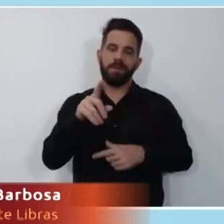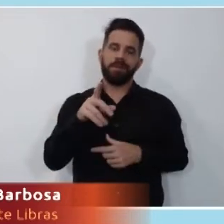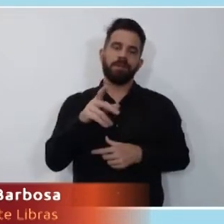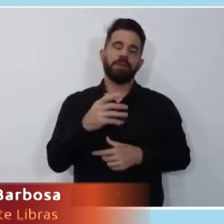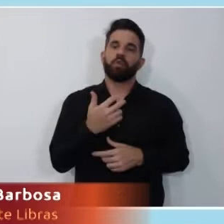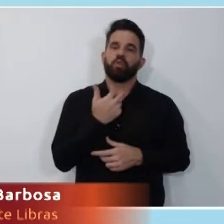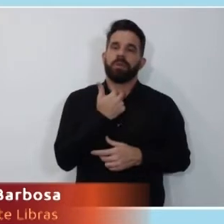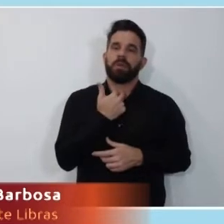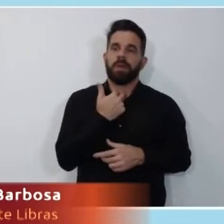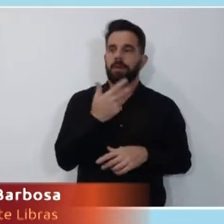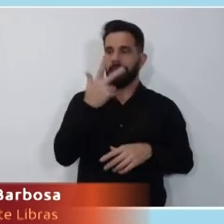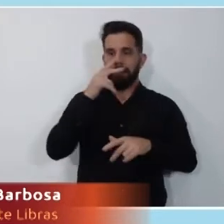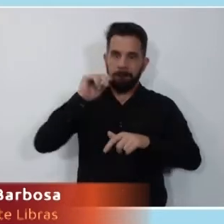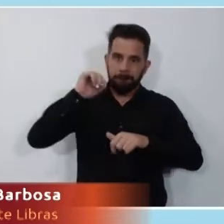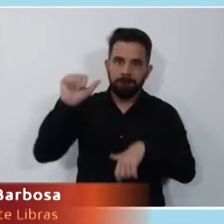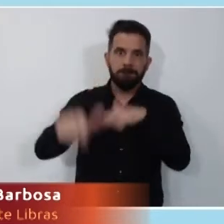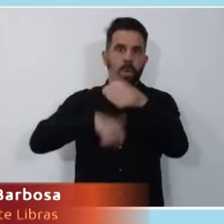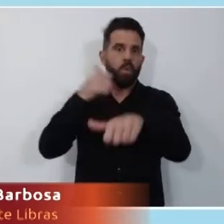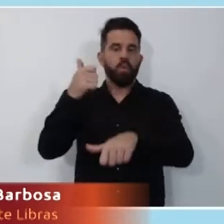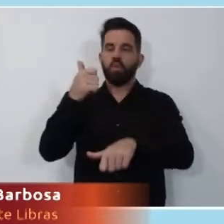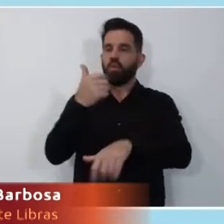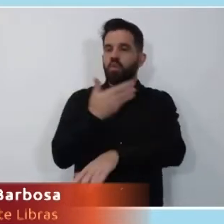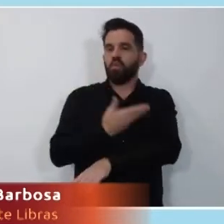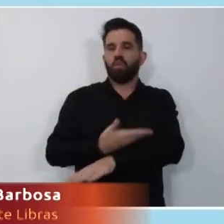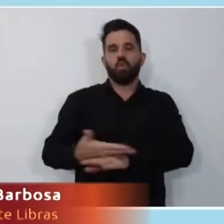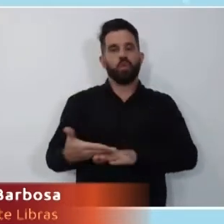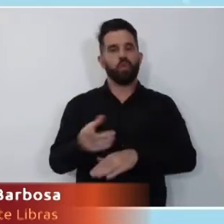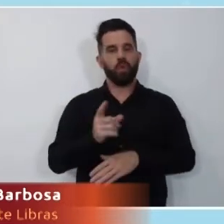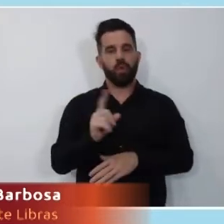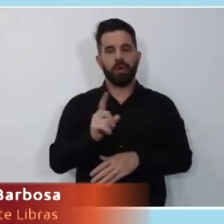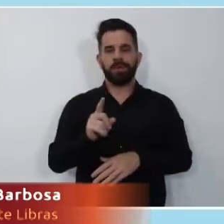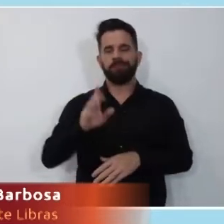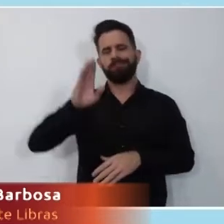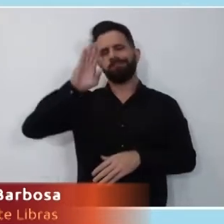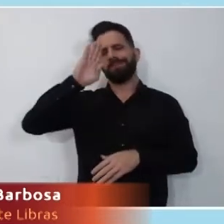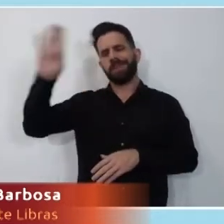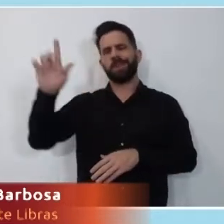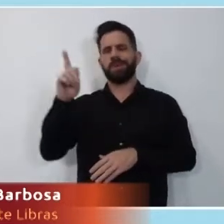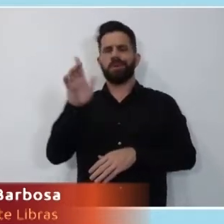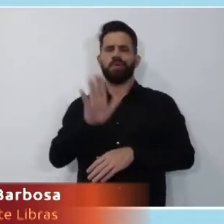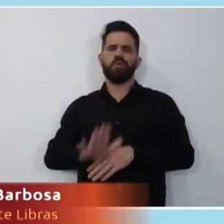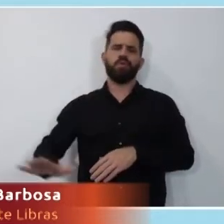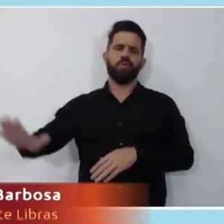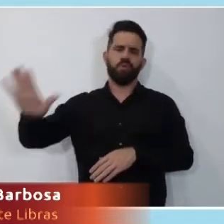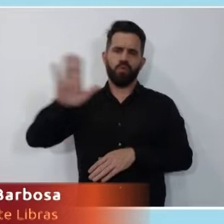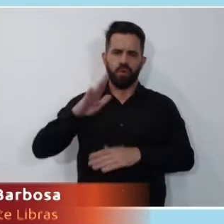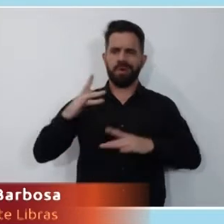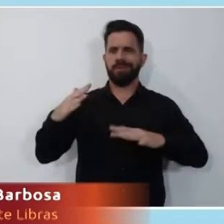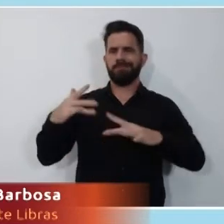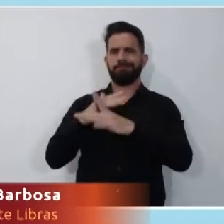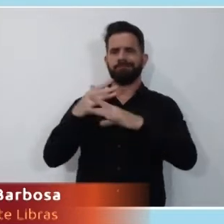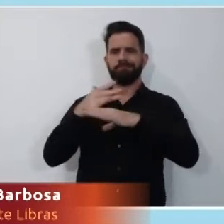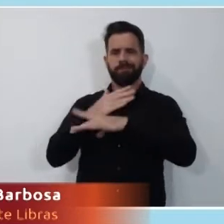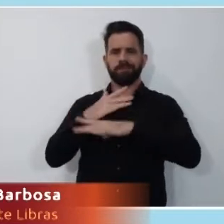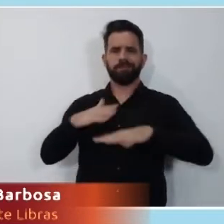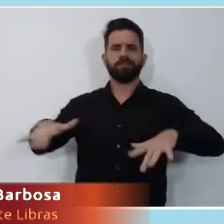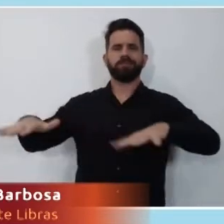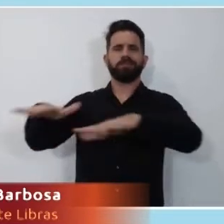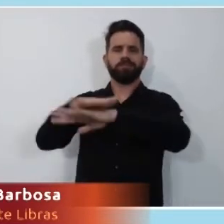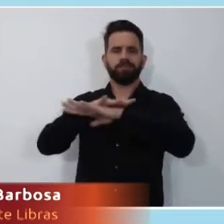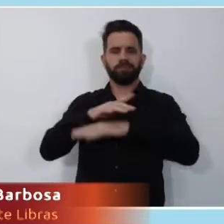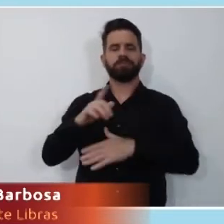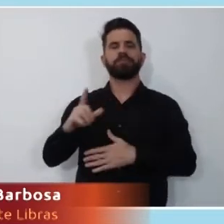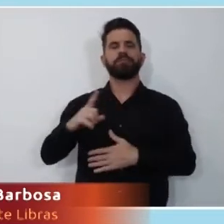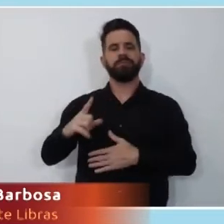da noite para o dia. Em Goiânia, especificamente, na região metropolitana, nós tivemos longo período de